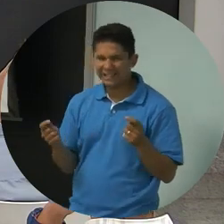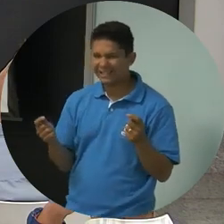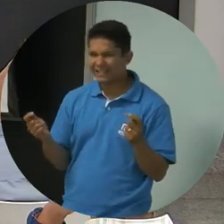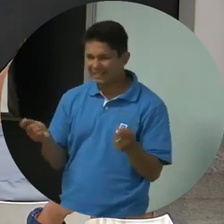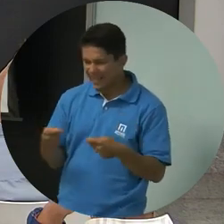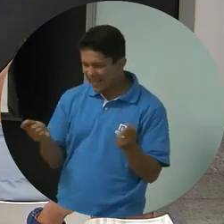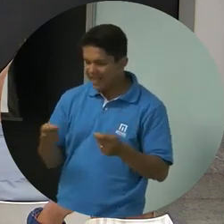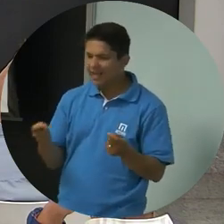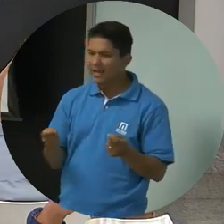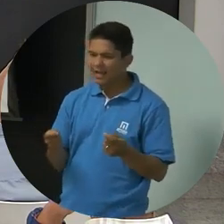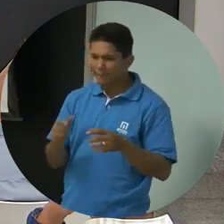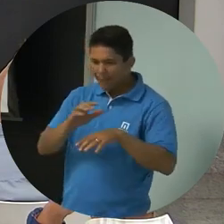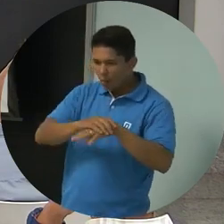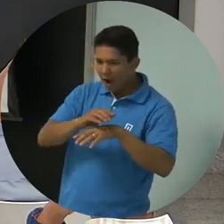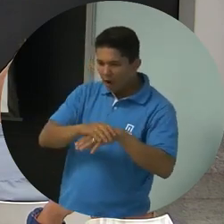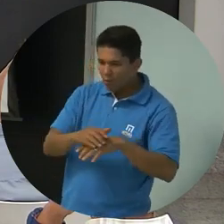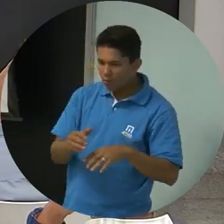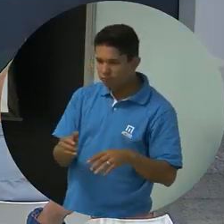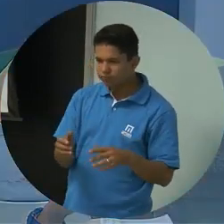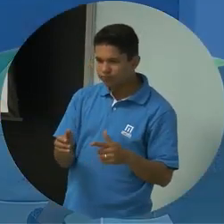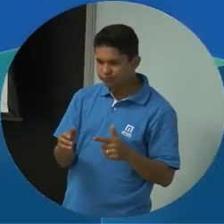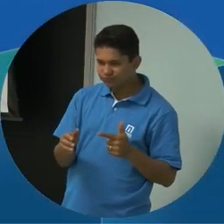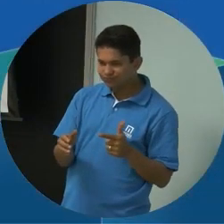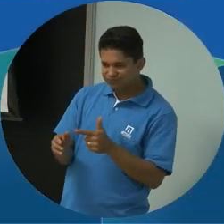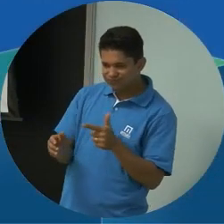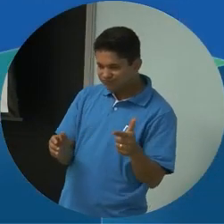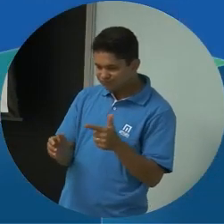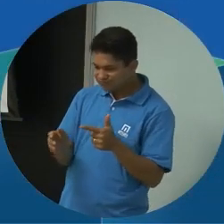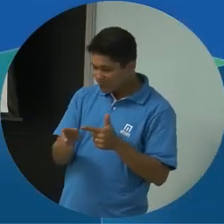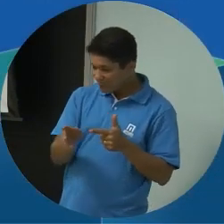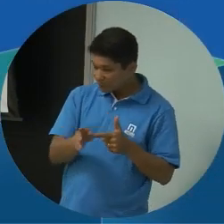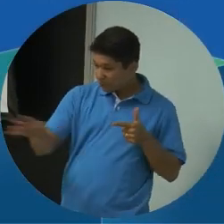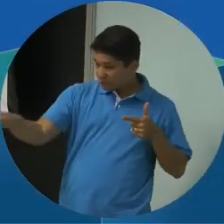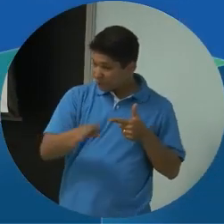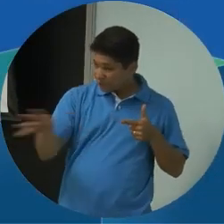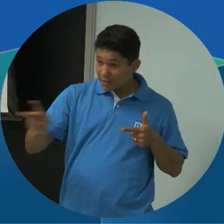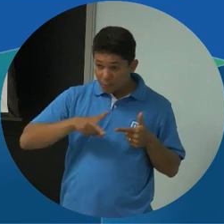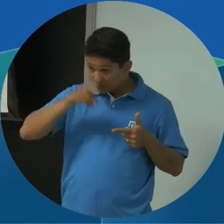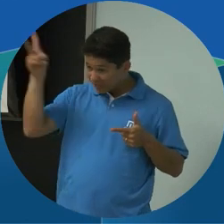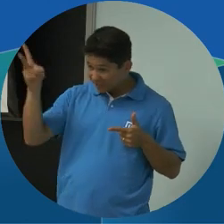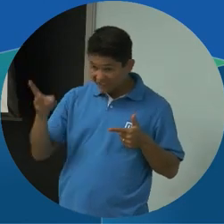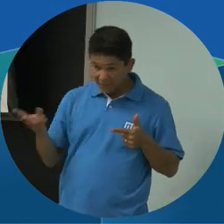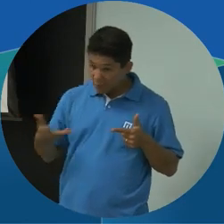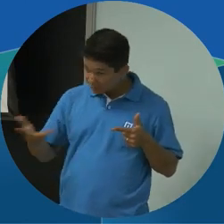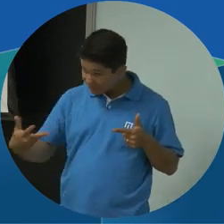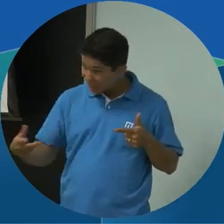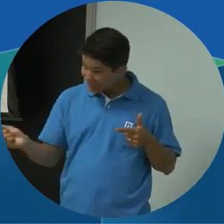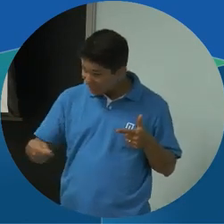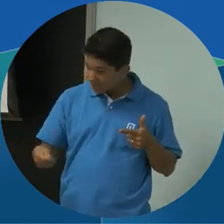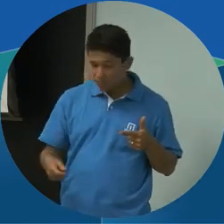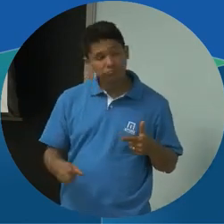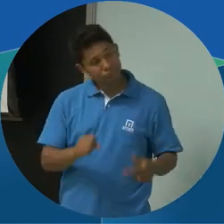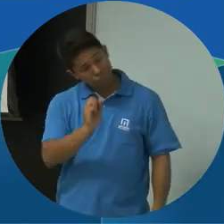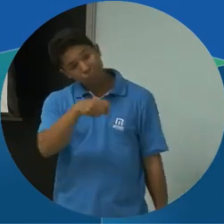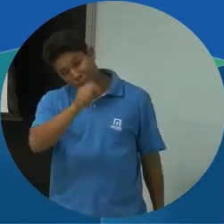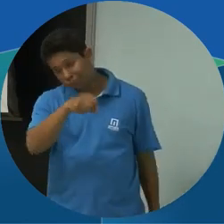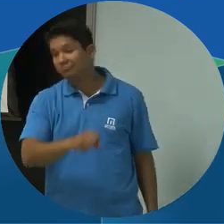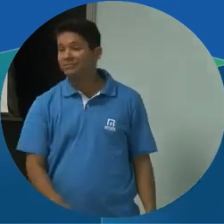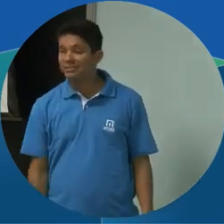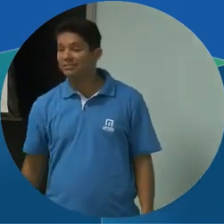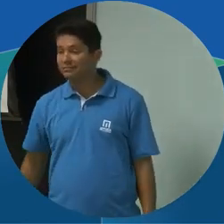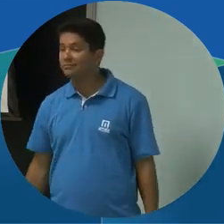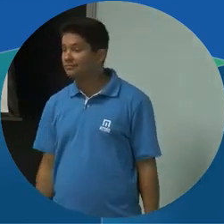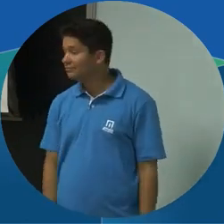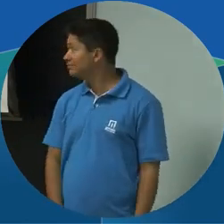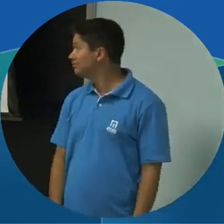aplicar manualmente hidrojato com essa potência, com essa velocidade? Sim, a gente consegue aplicar o